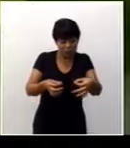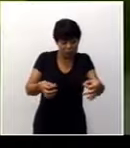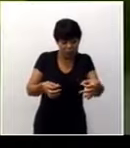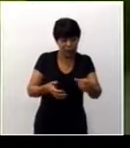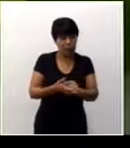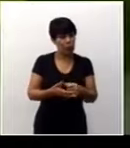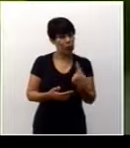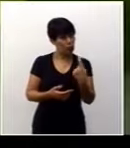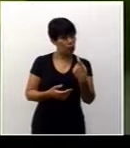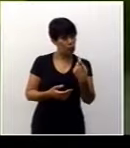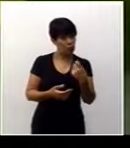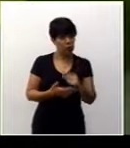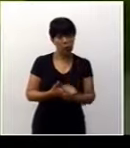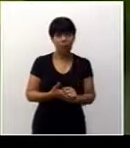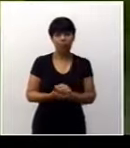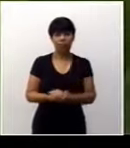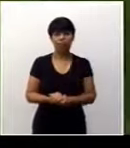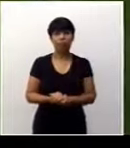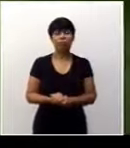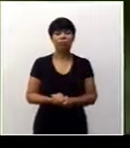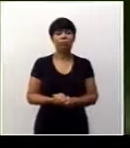única.